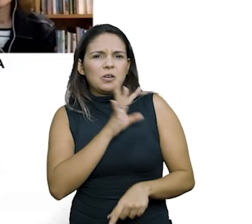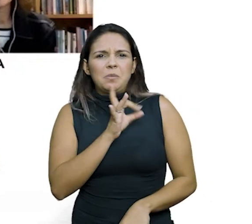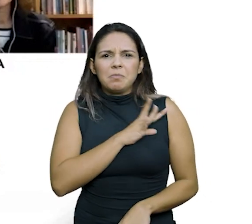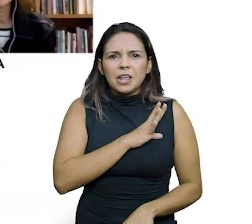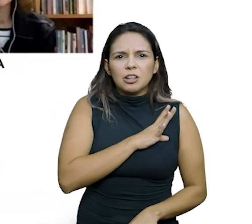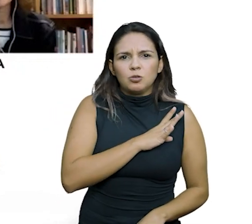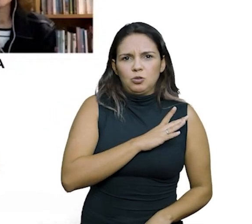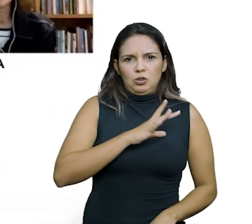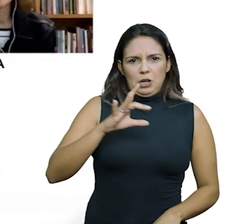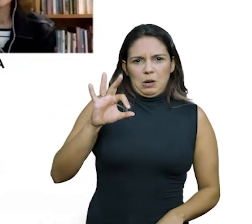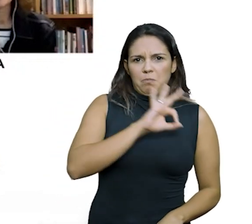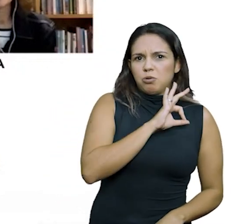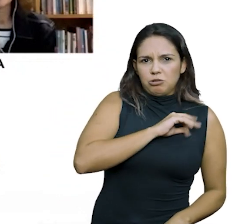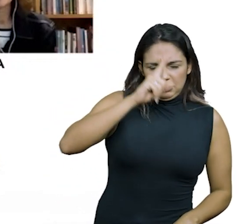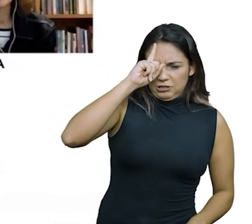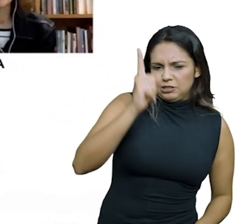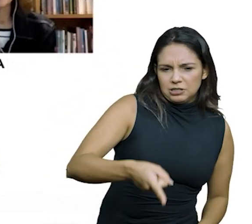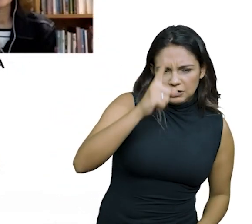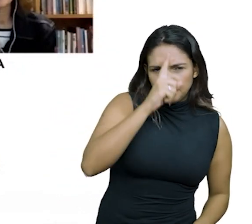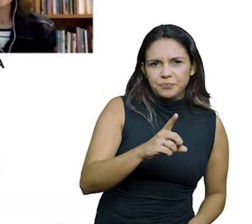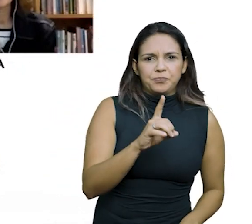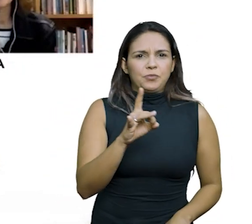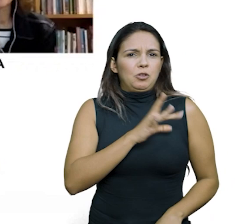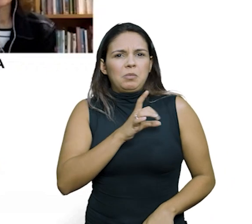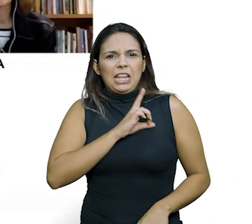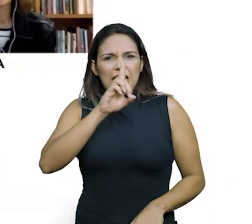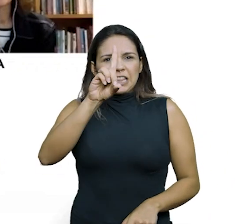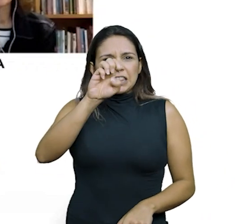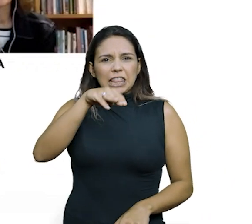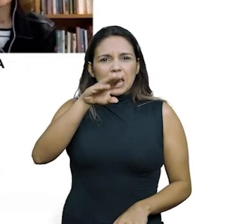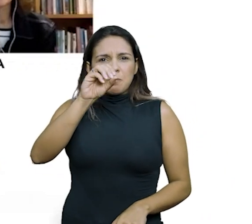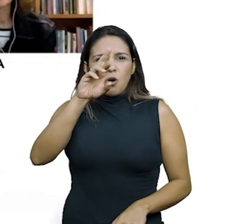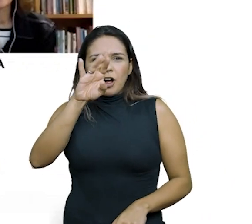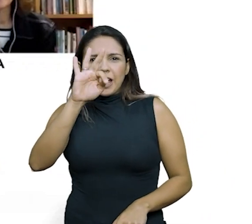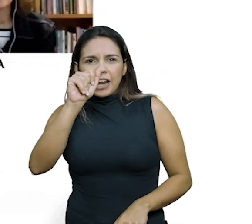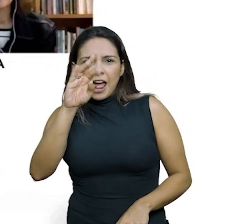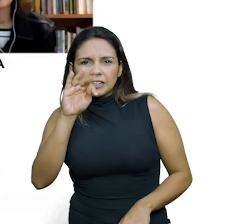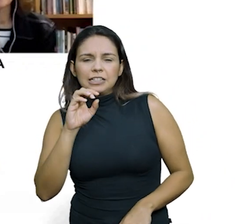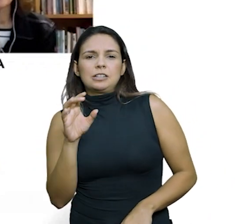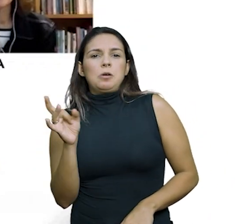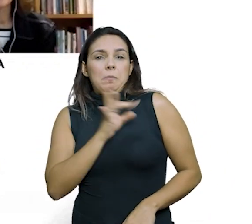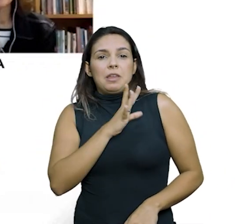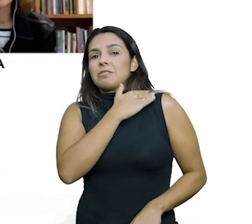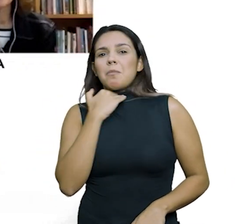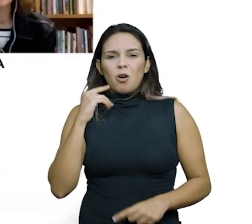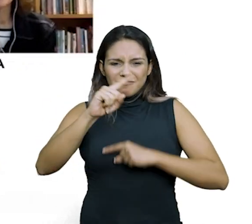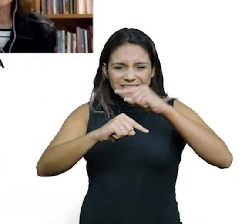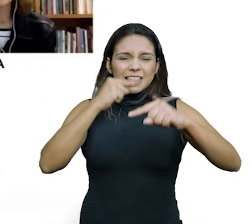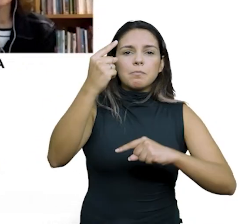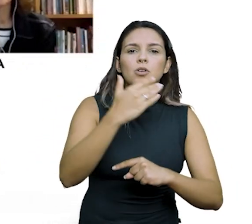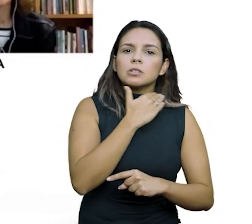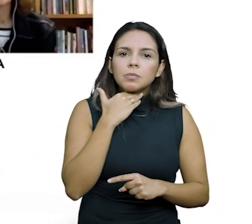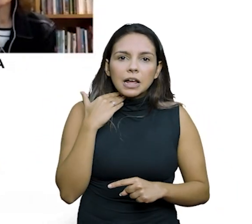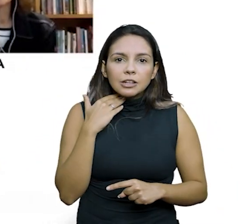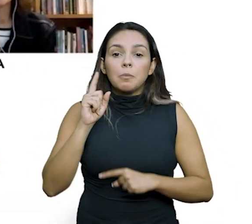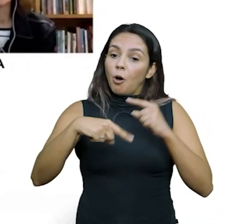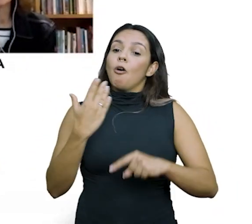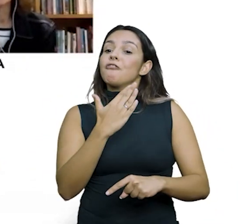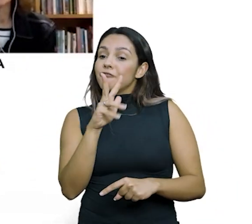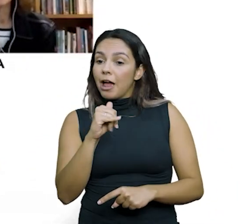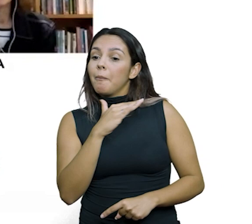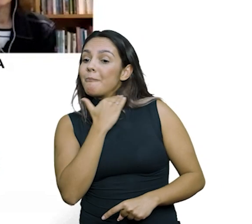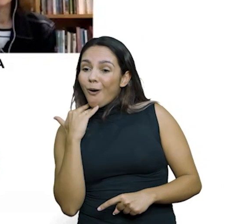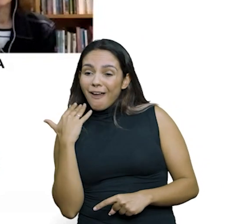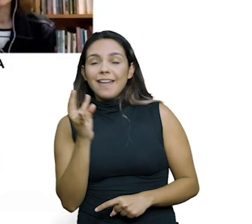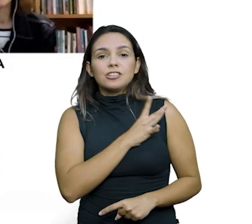medo dos ditadores, o medo dos democratas, cantaremos o medo da morte e o medo de depois da morte. Depois morreremos de medo,